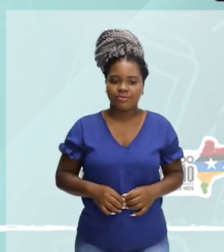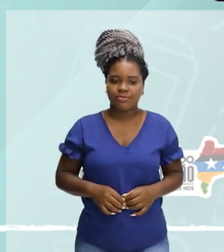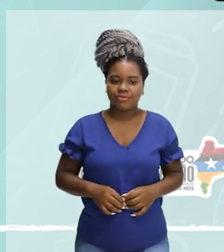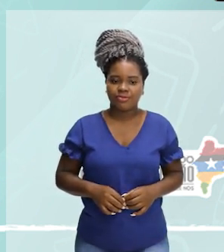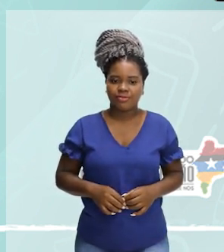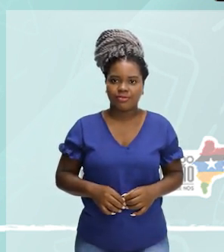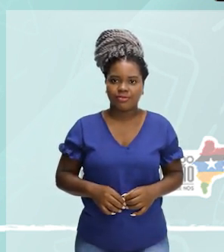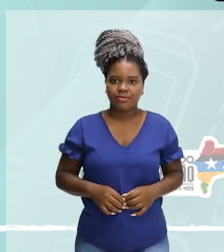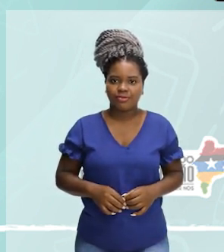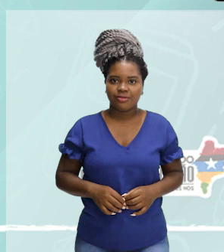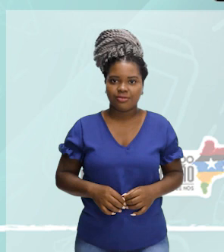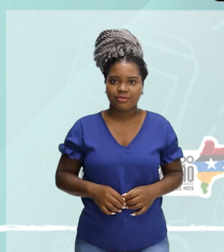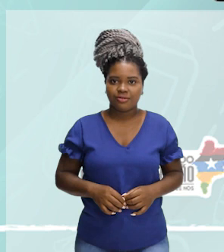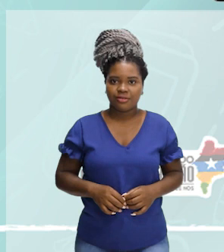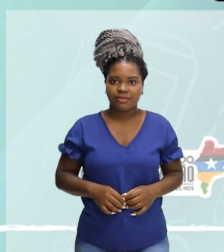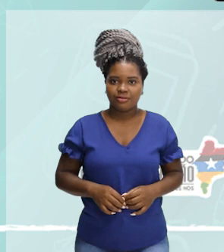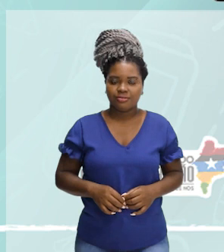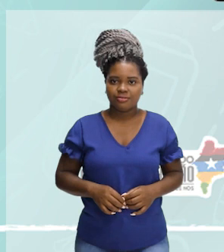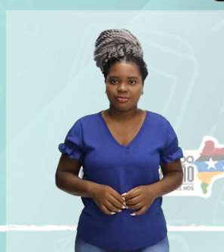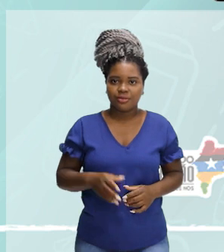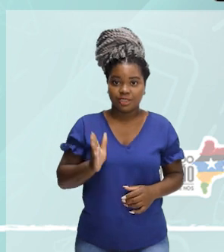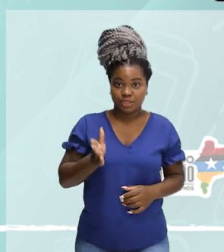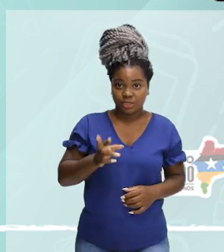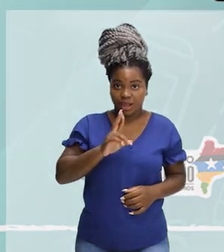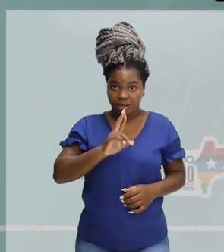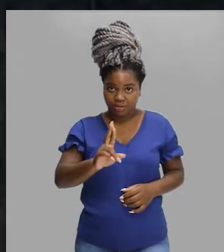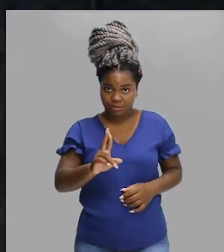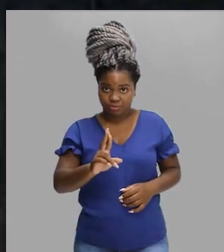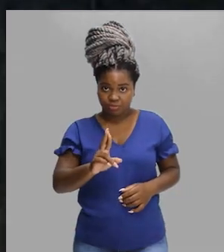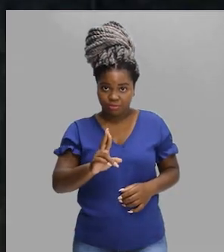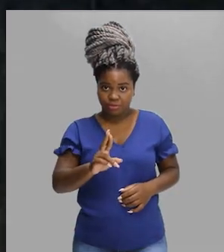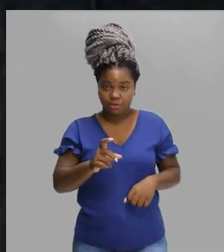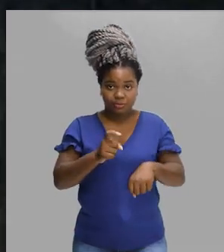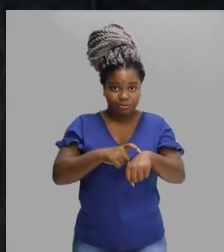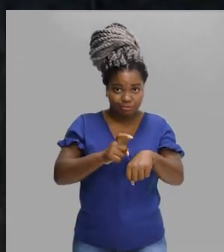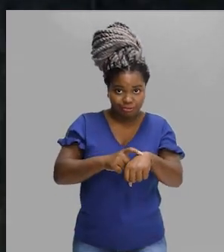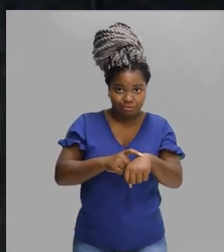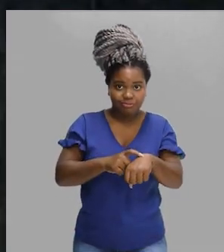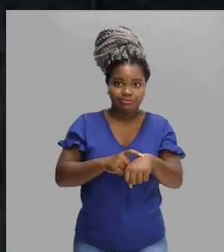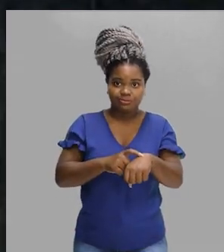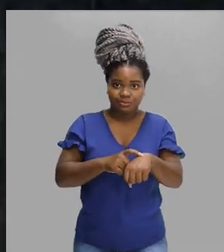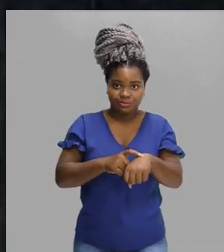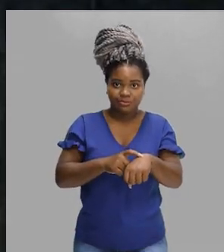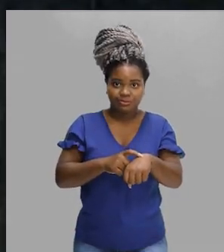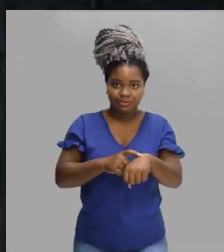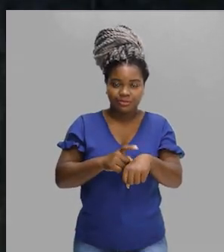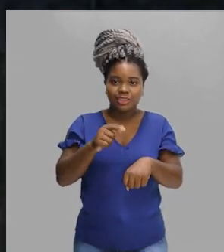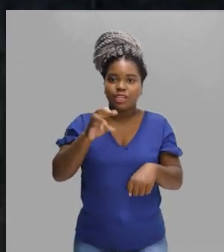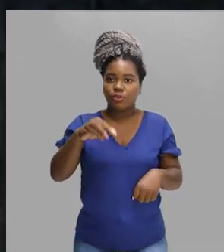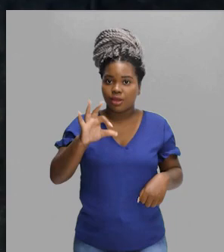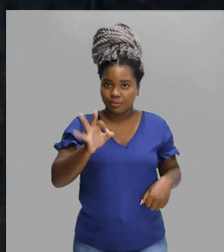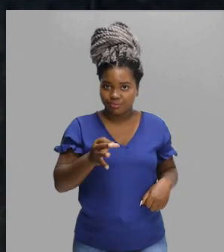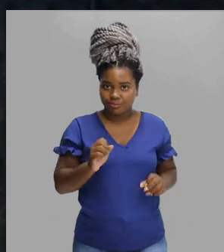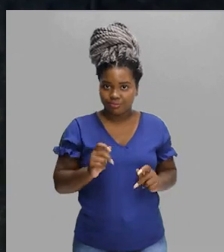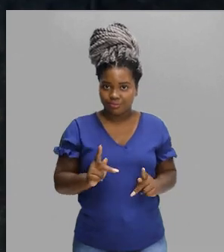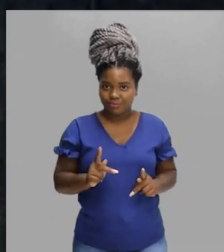Alto. Já? Diana Gonçalves está ali dando um tempinho para vocês e vamos ver quem